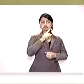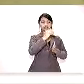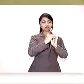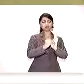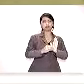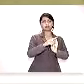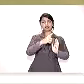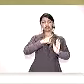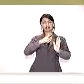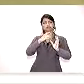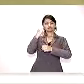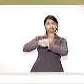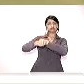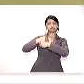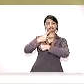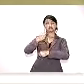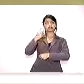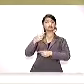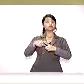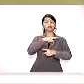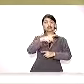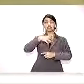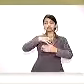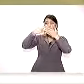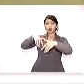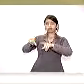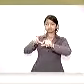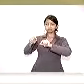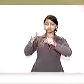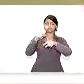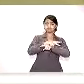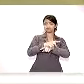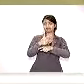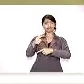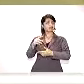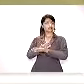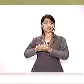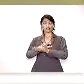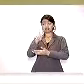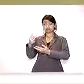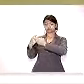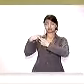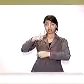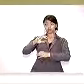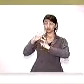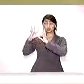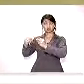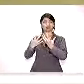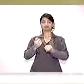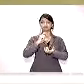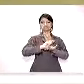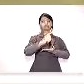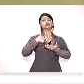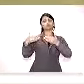2010 porque não teria havido processo seletivo prévio os órgãos instrutivos Em ambos foram pelo não provimento do recurso e